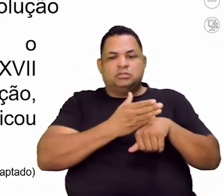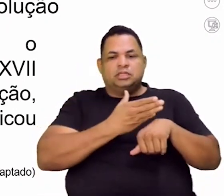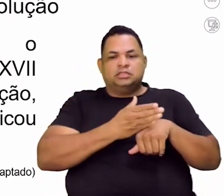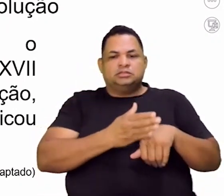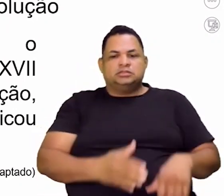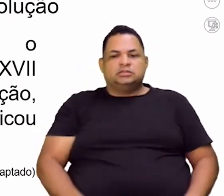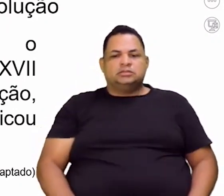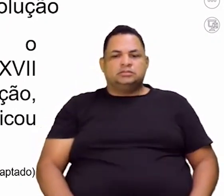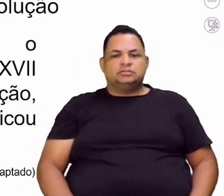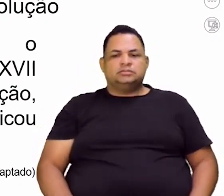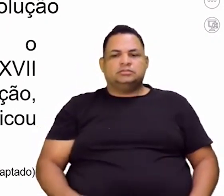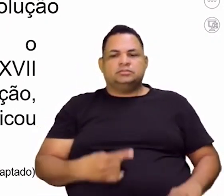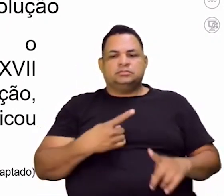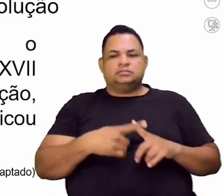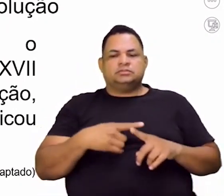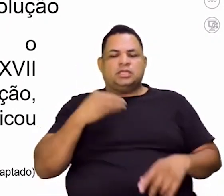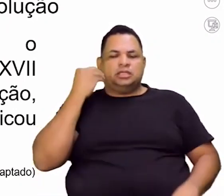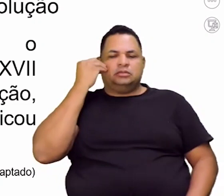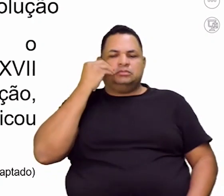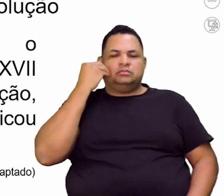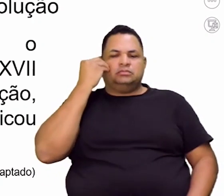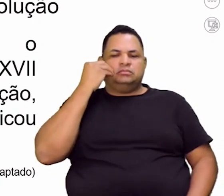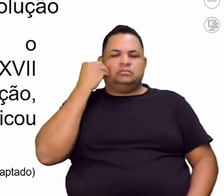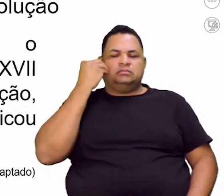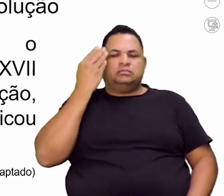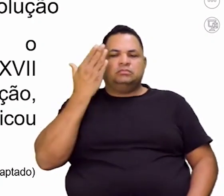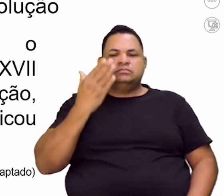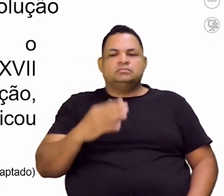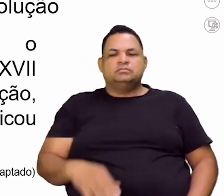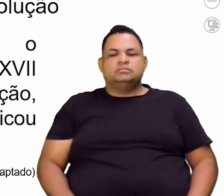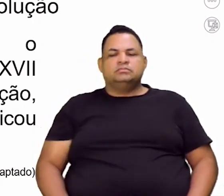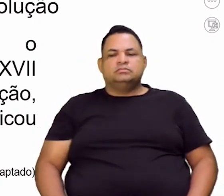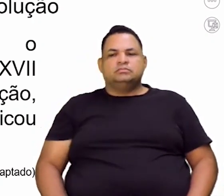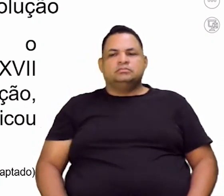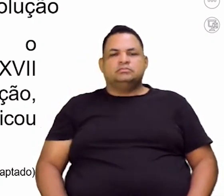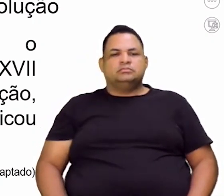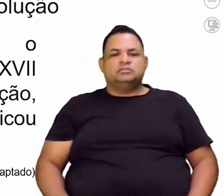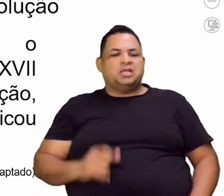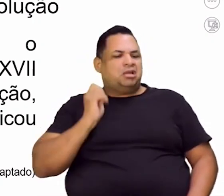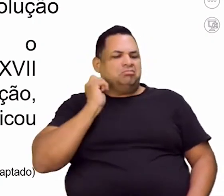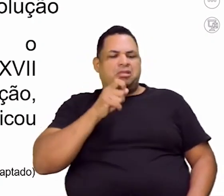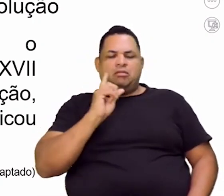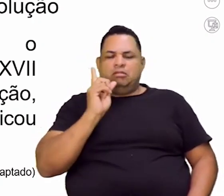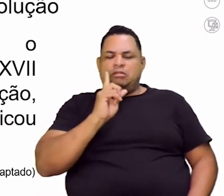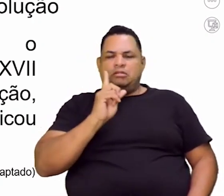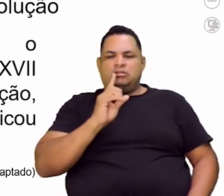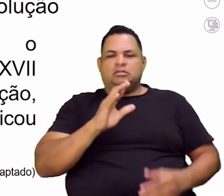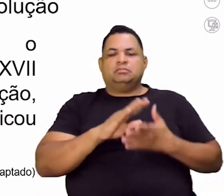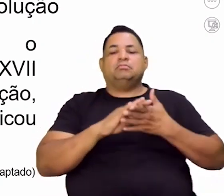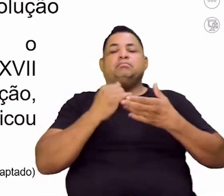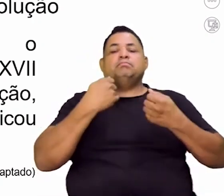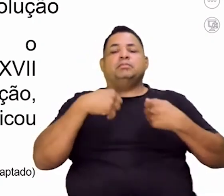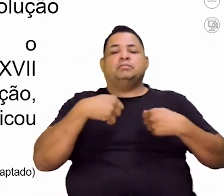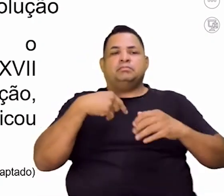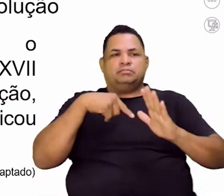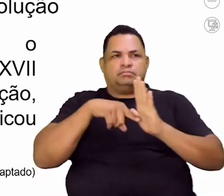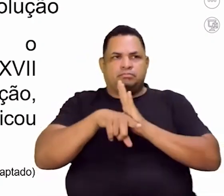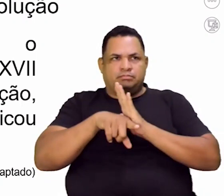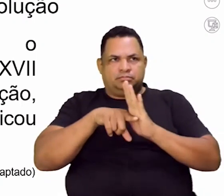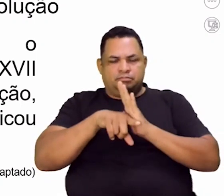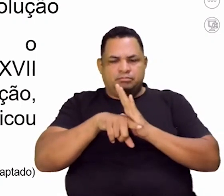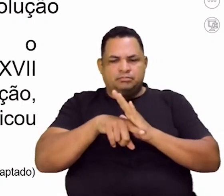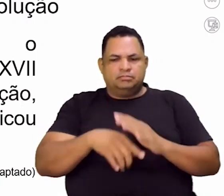empirismo. Por quê? Eu vou experimentar. Não é um passe de mágica, né? Na prática científica por